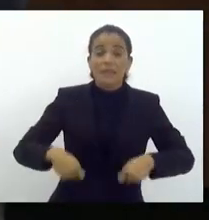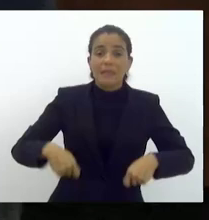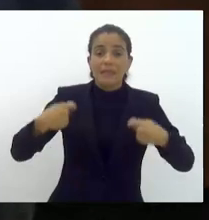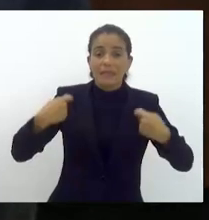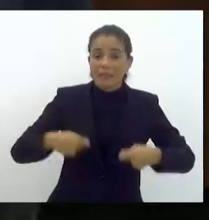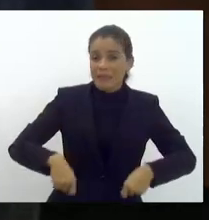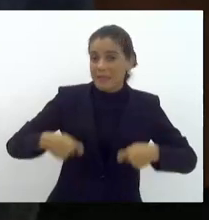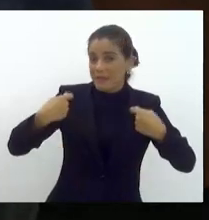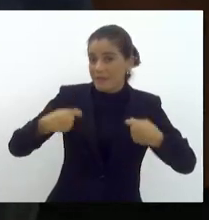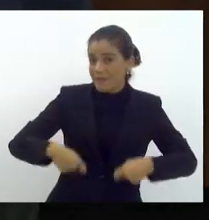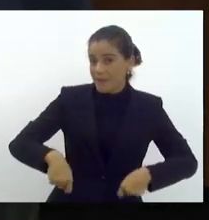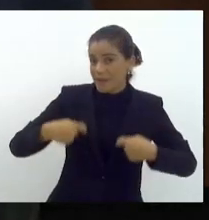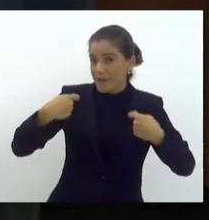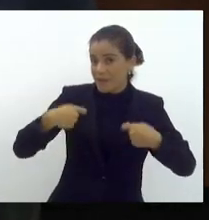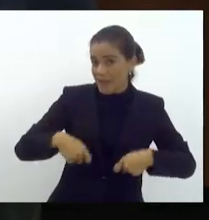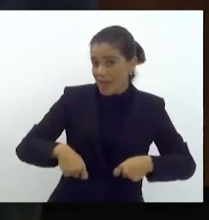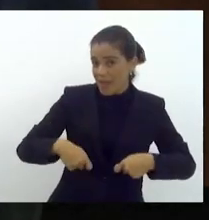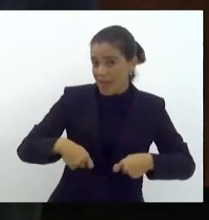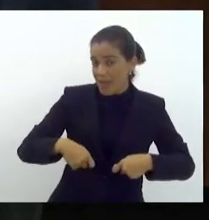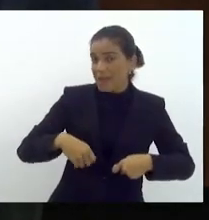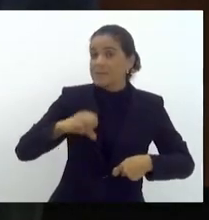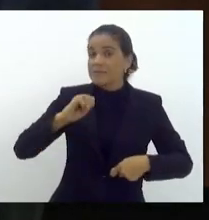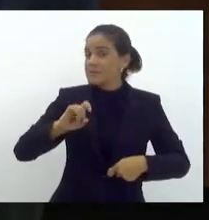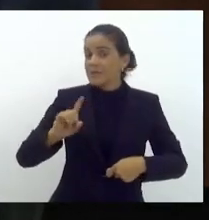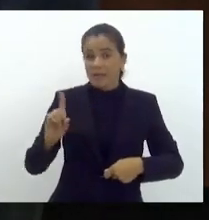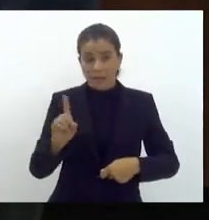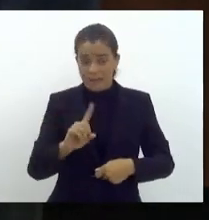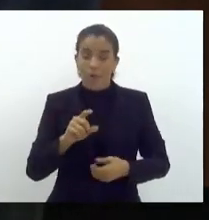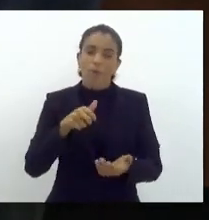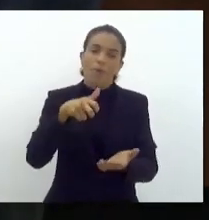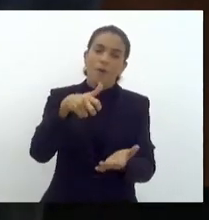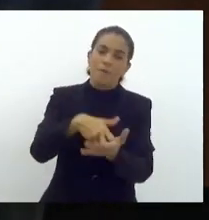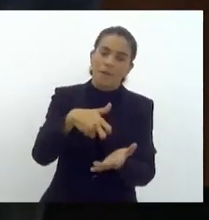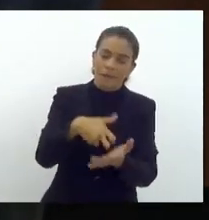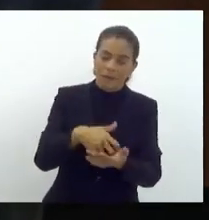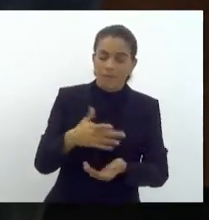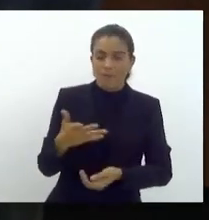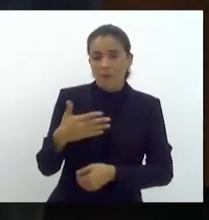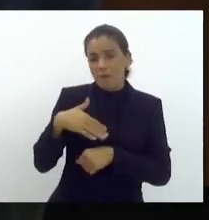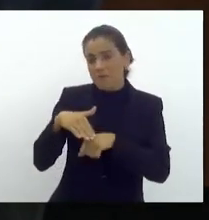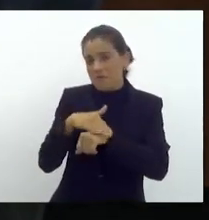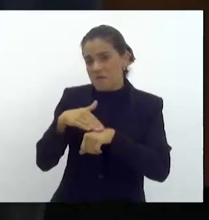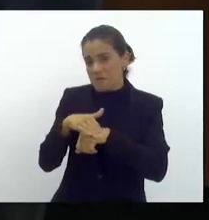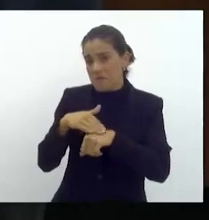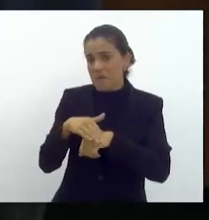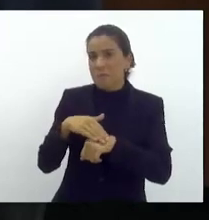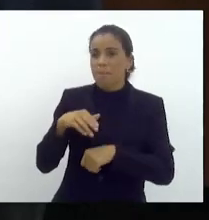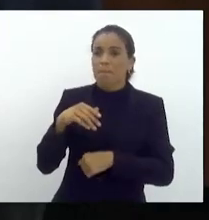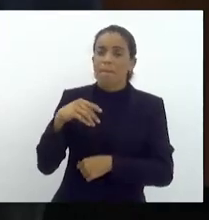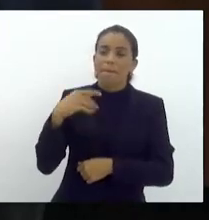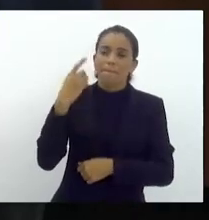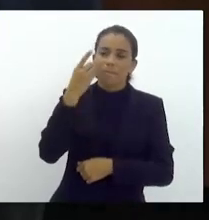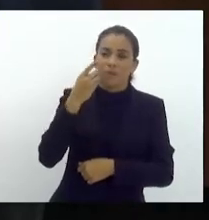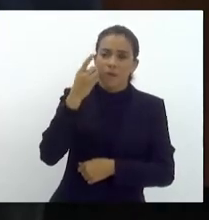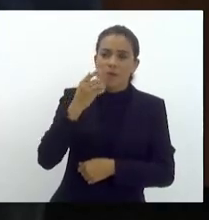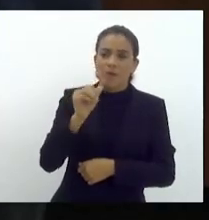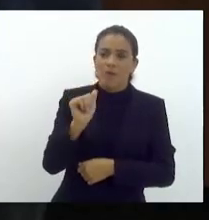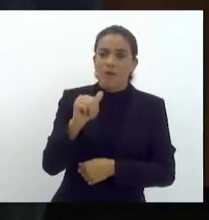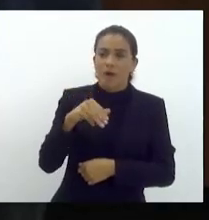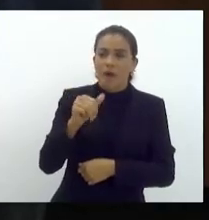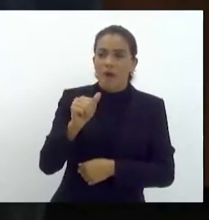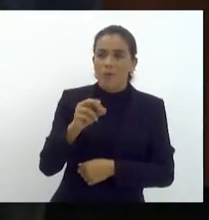e teria a penalidade aí conversamos com deputado Amorim e o deputado